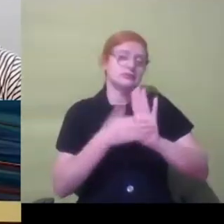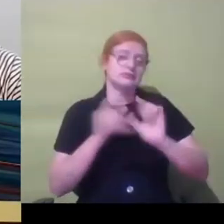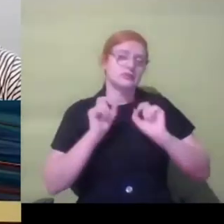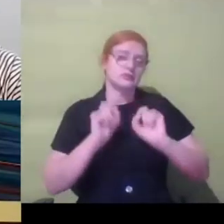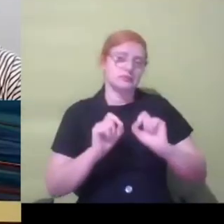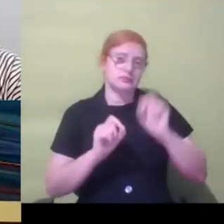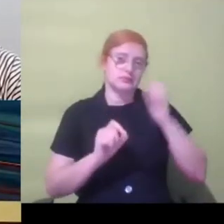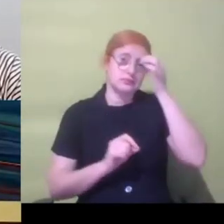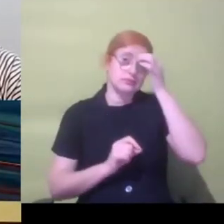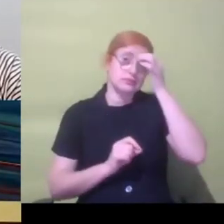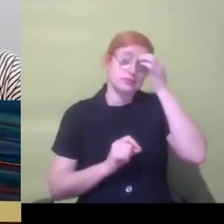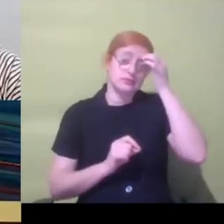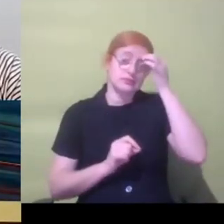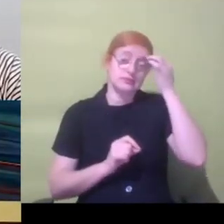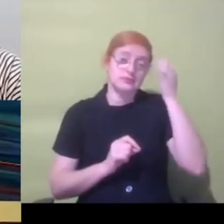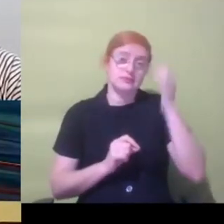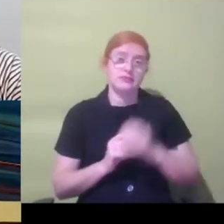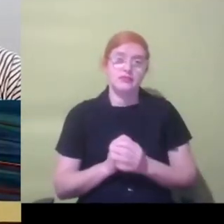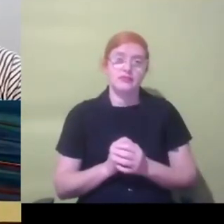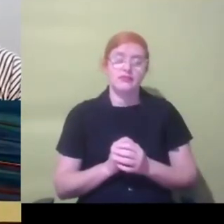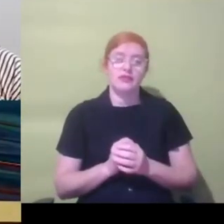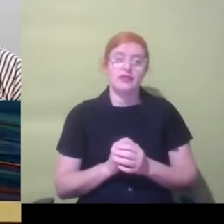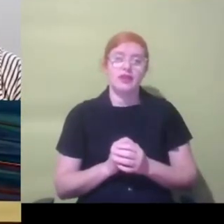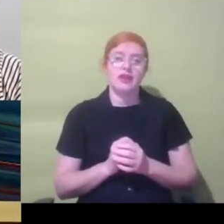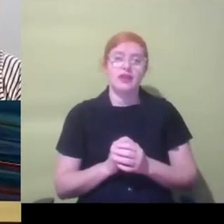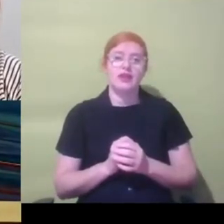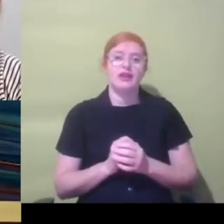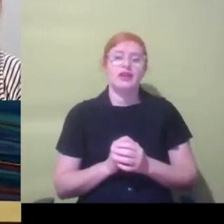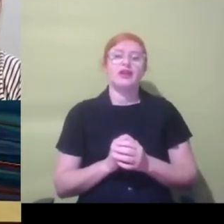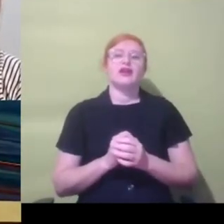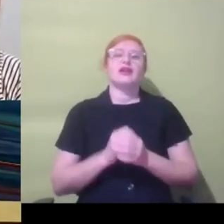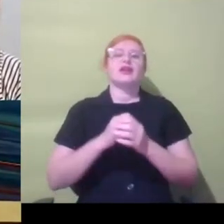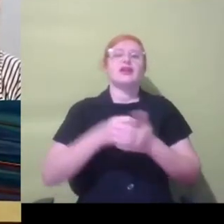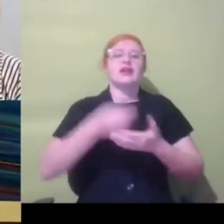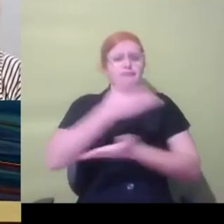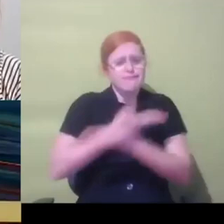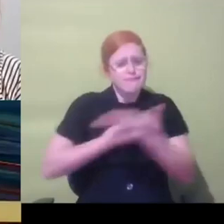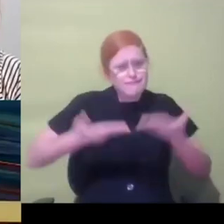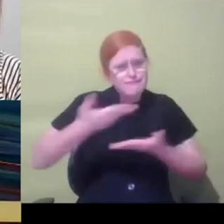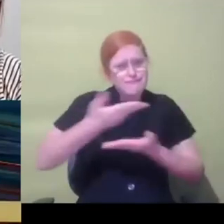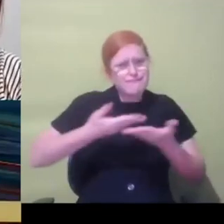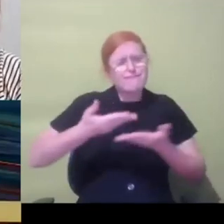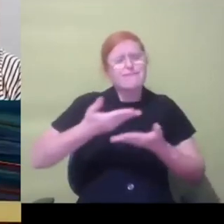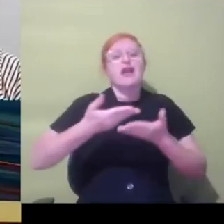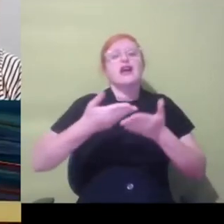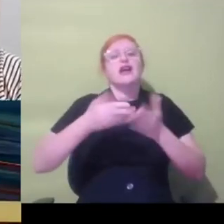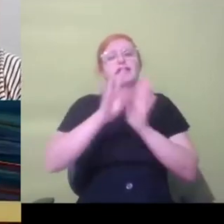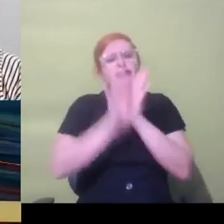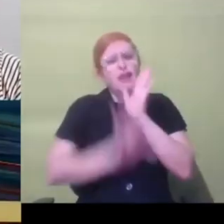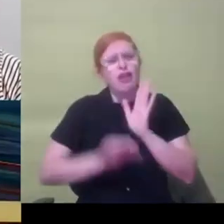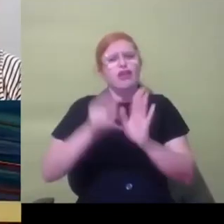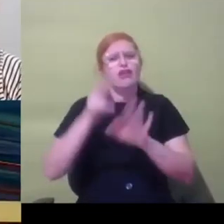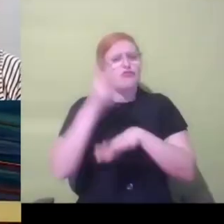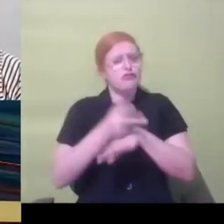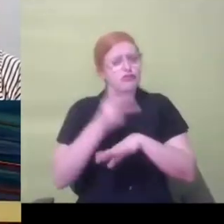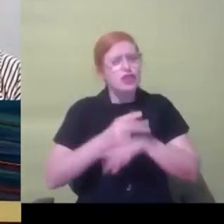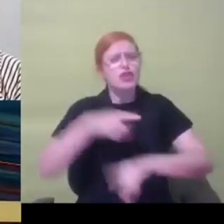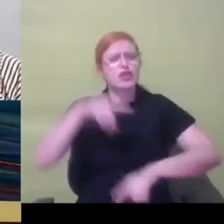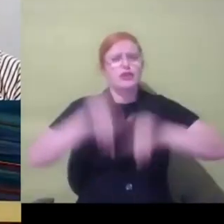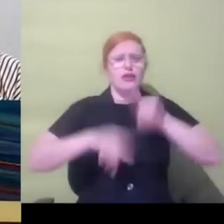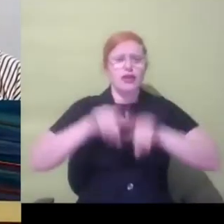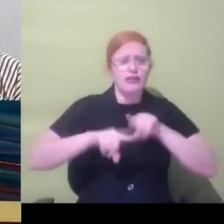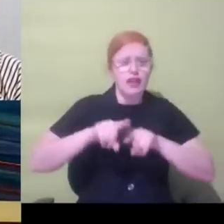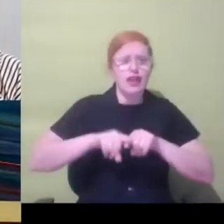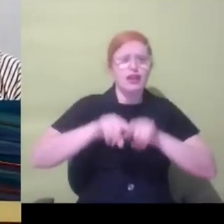é justamente indicar textos, indicar vídeos, indicar materiais que